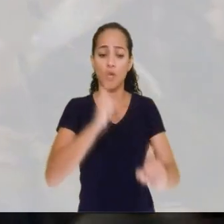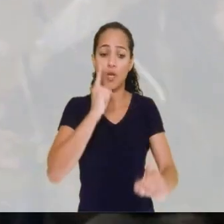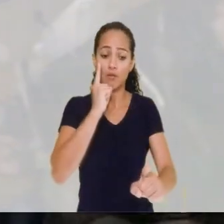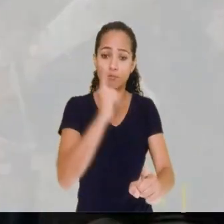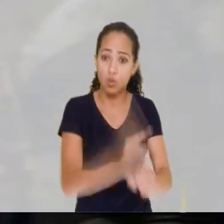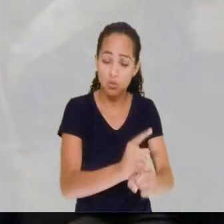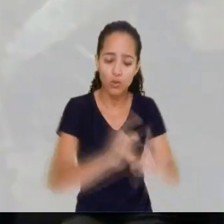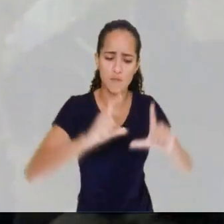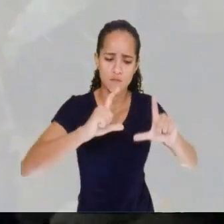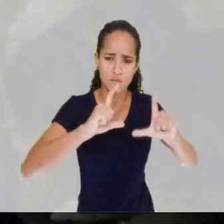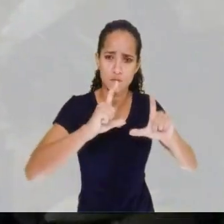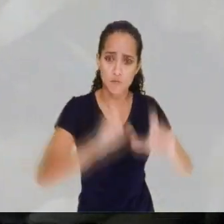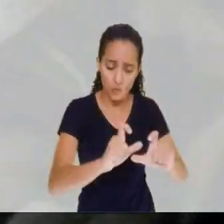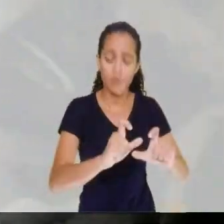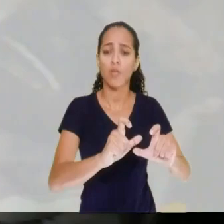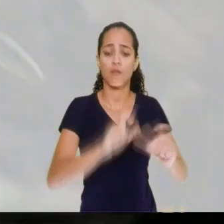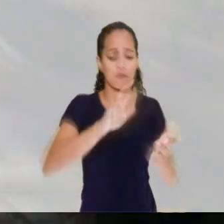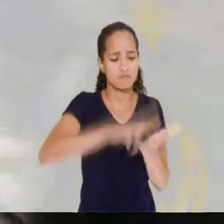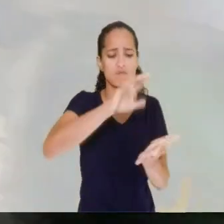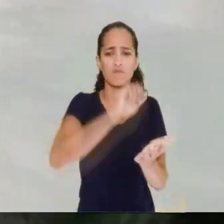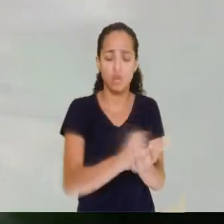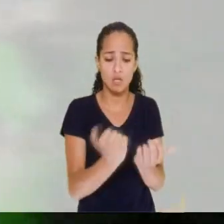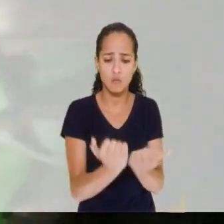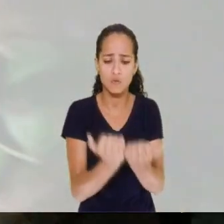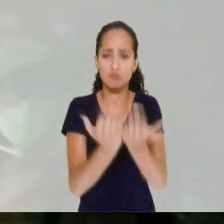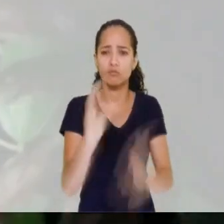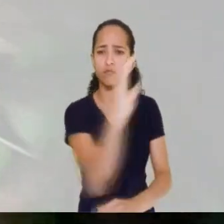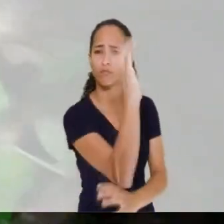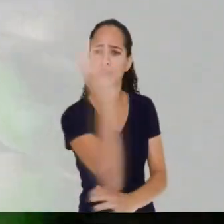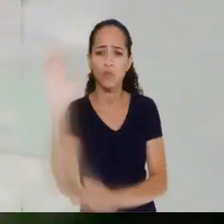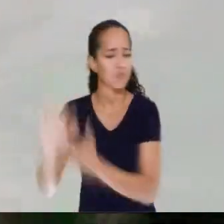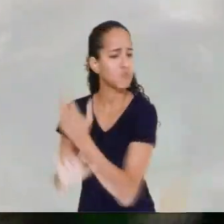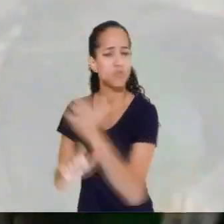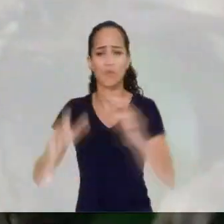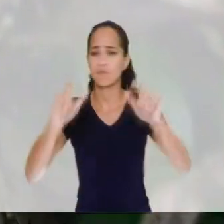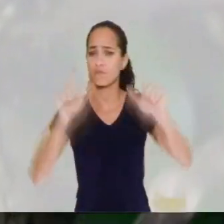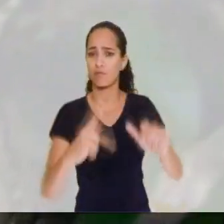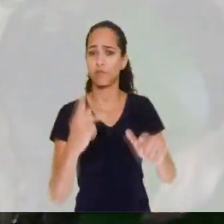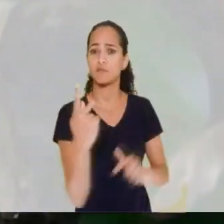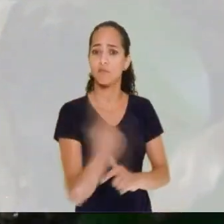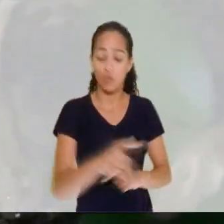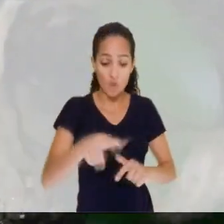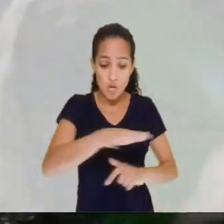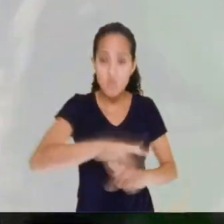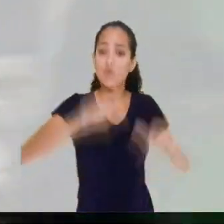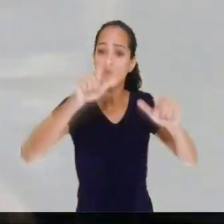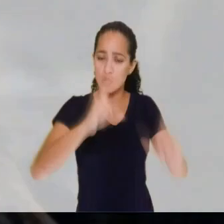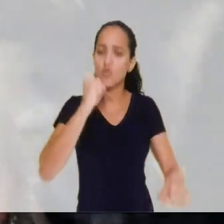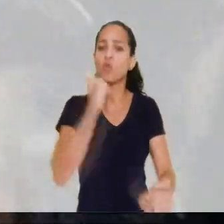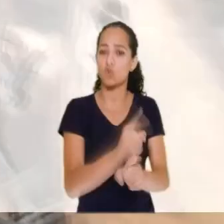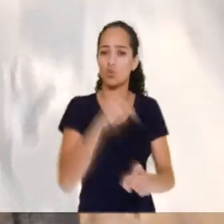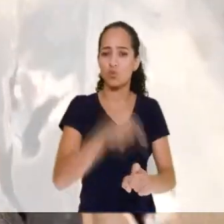aqui é encontrar, fotografar, registrar e retornar ao ambiente natural. Vamos dar aqui, foi exatamente onde a gente encontrou